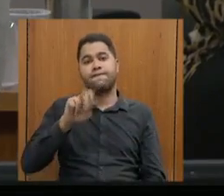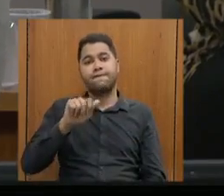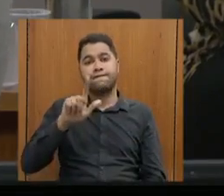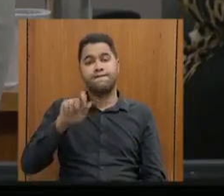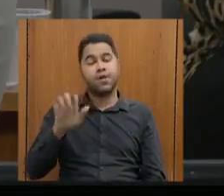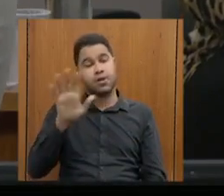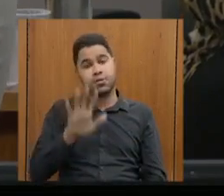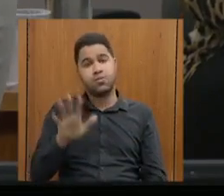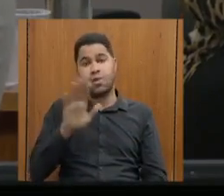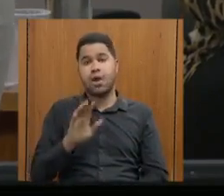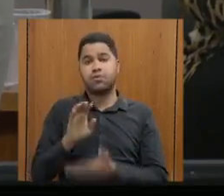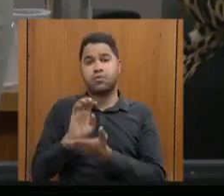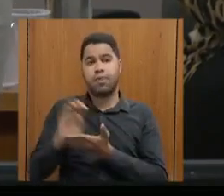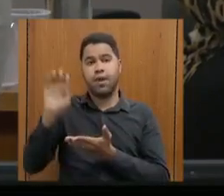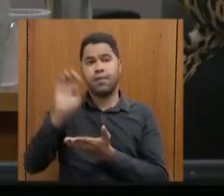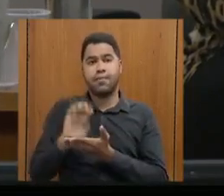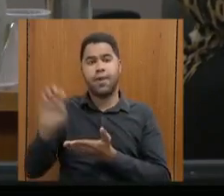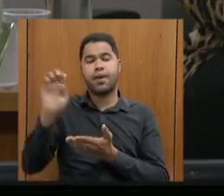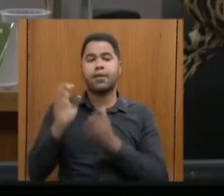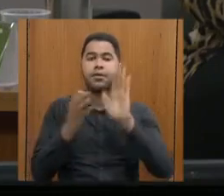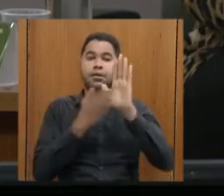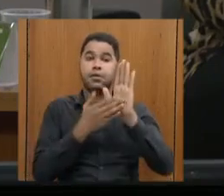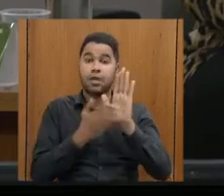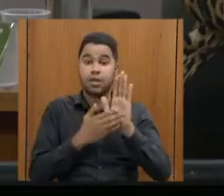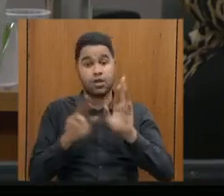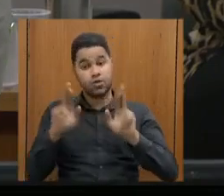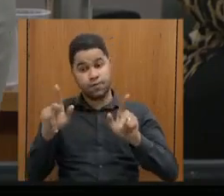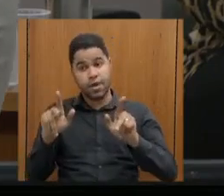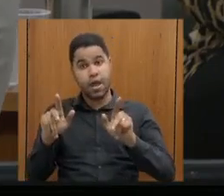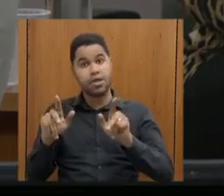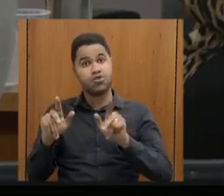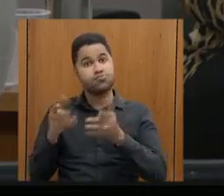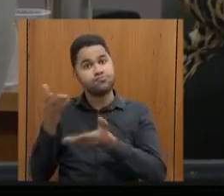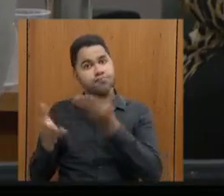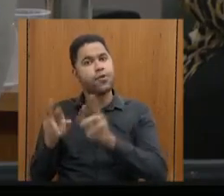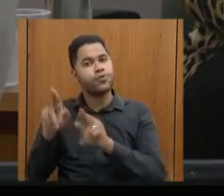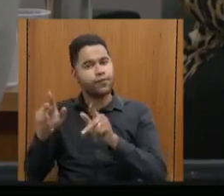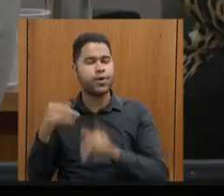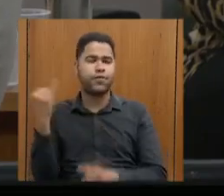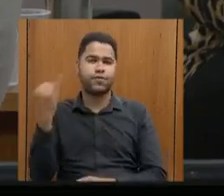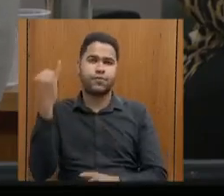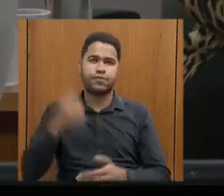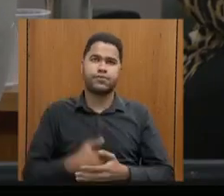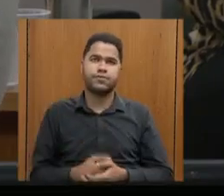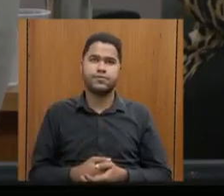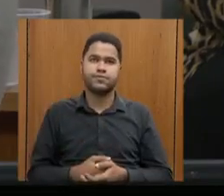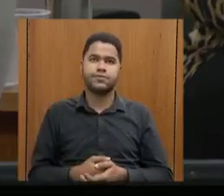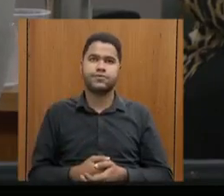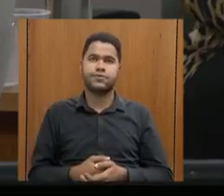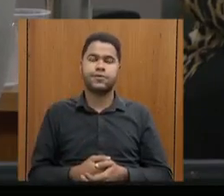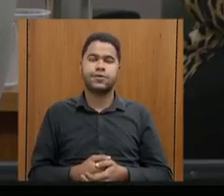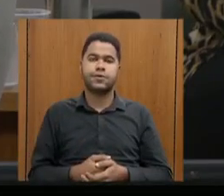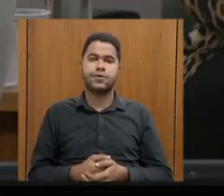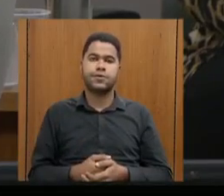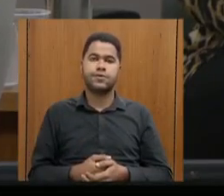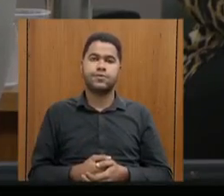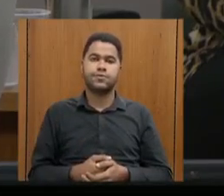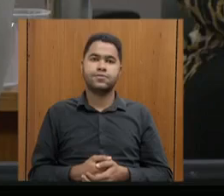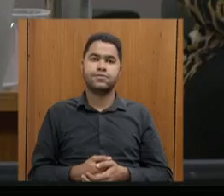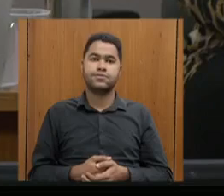exportando O trataram Diferente de forma diferente é é fundamental e a